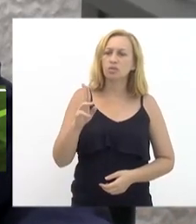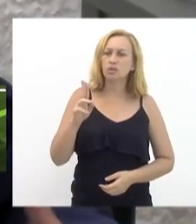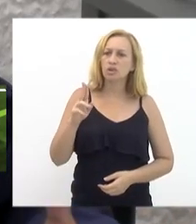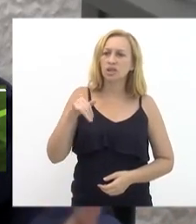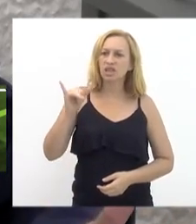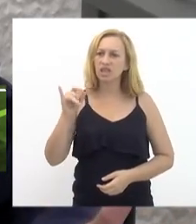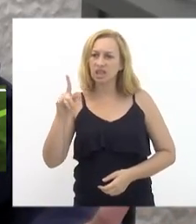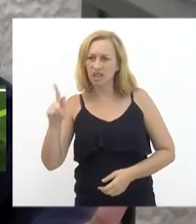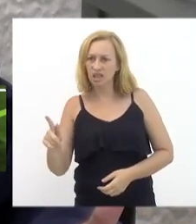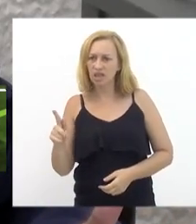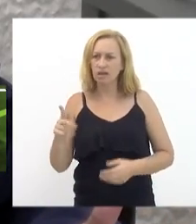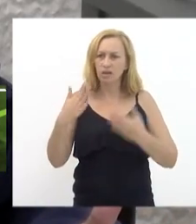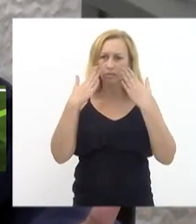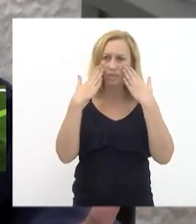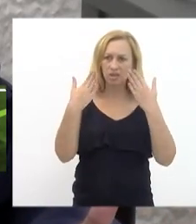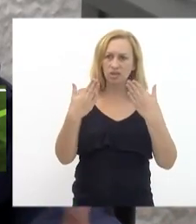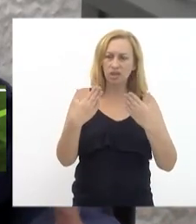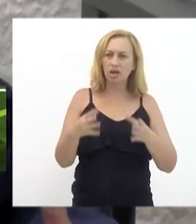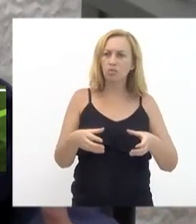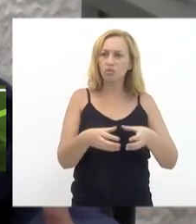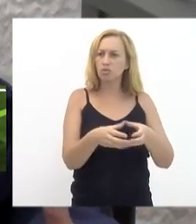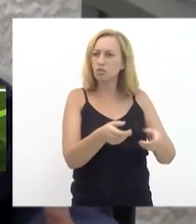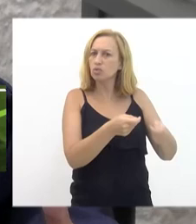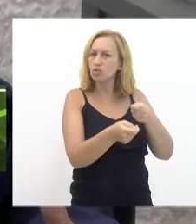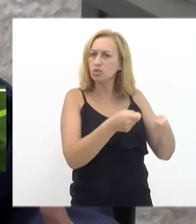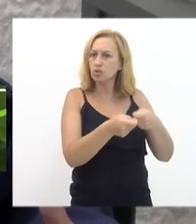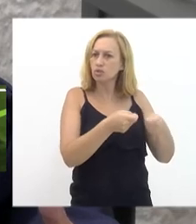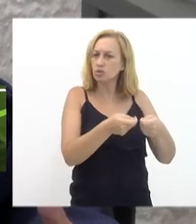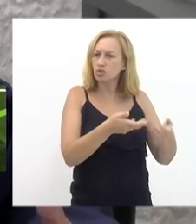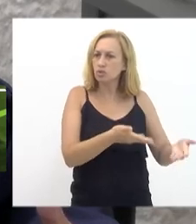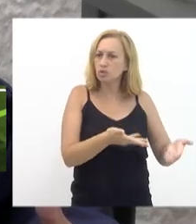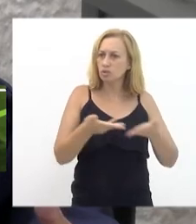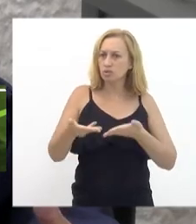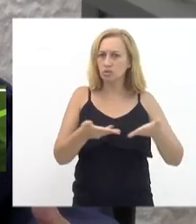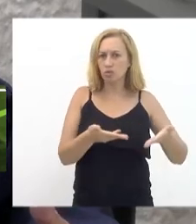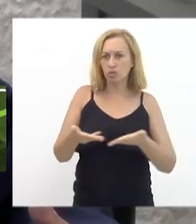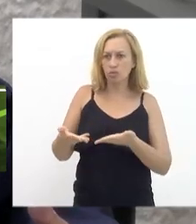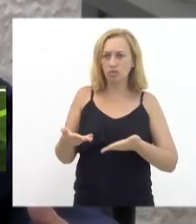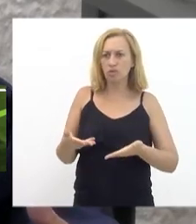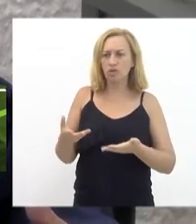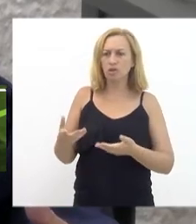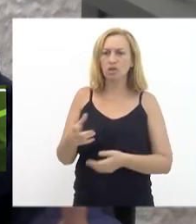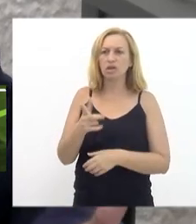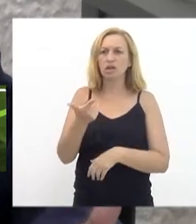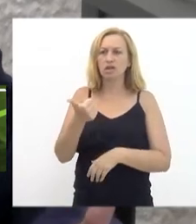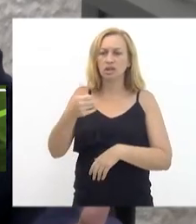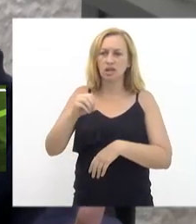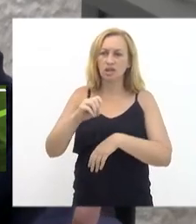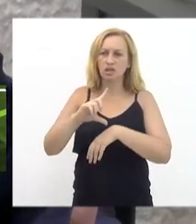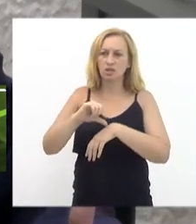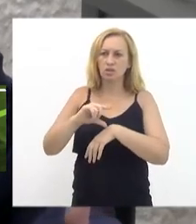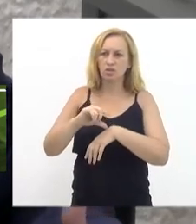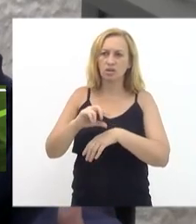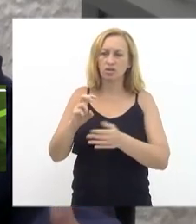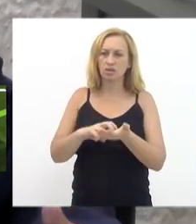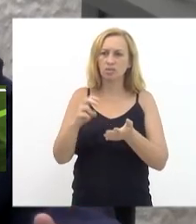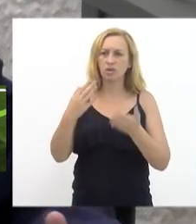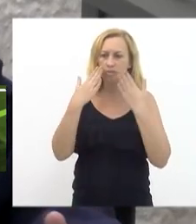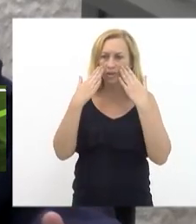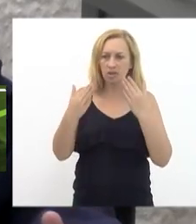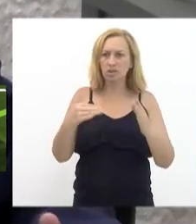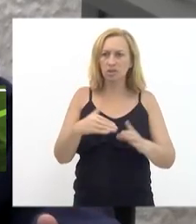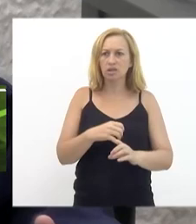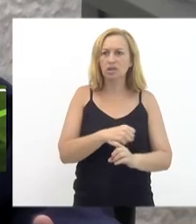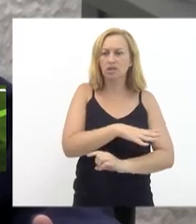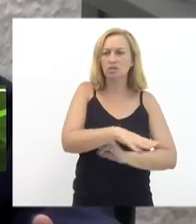para apresentar para os órgãos de controle sejam receber aquele convite as 10 horas da manhã e também apresentar para a sociedade em